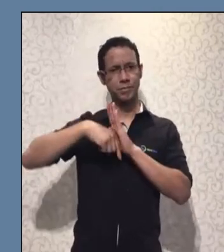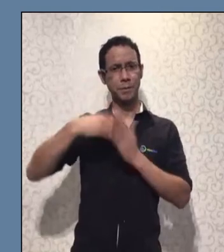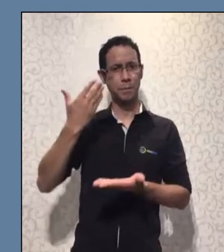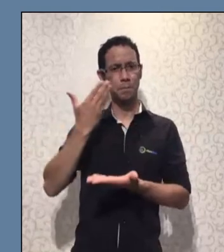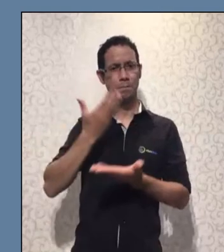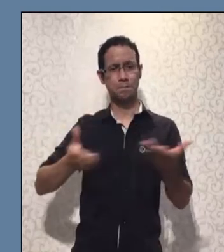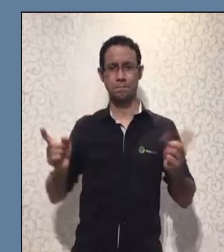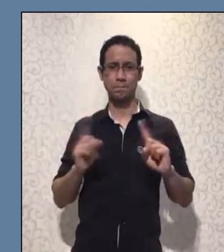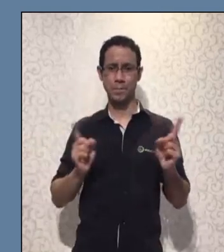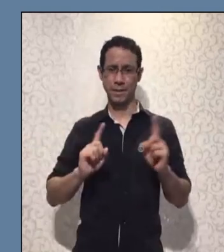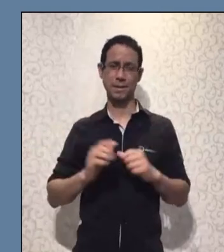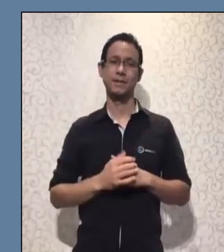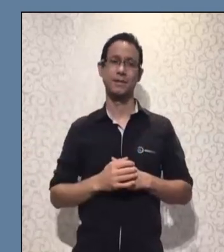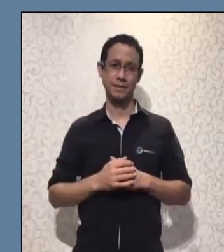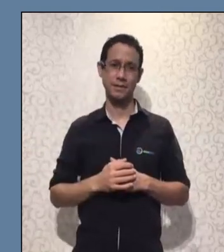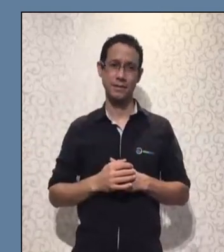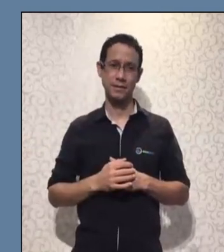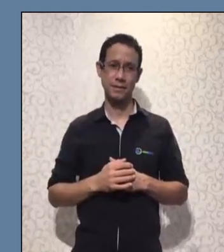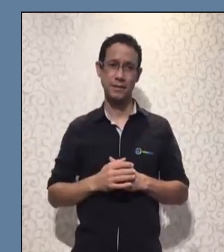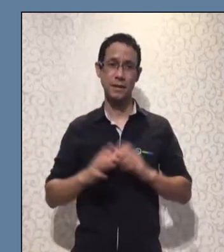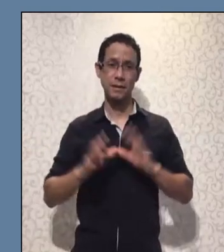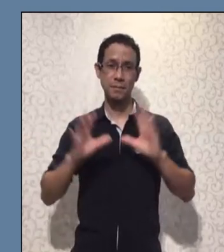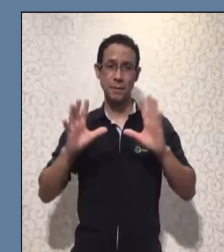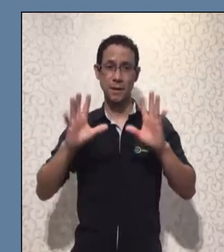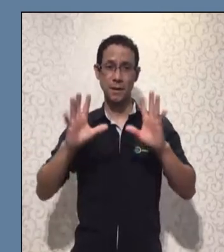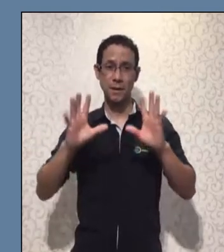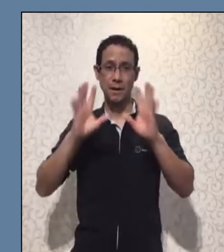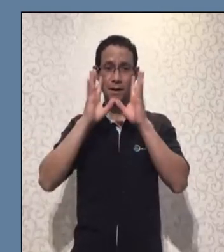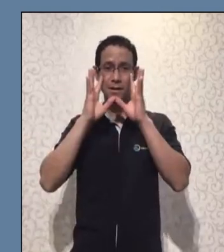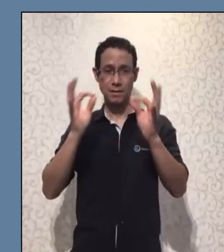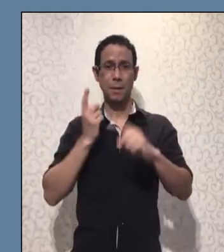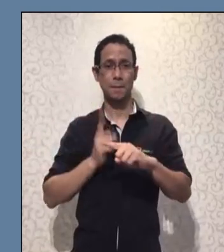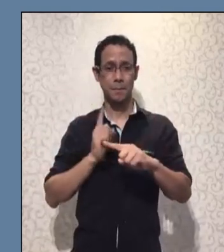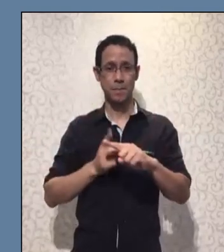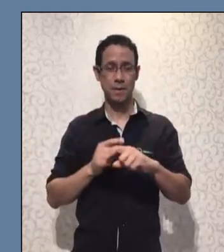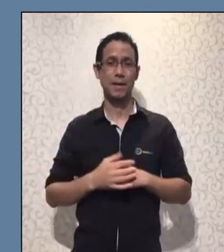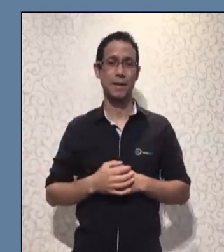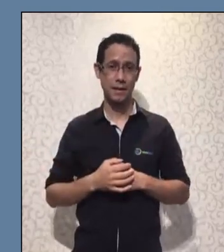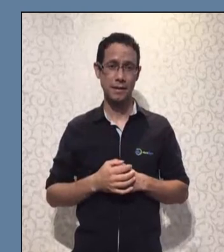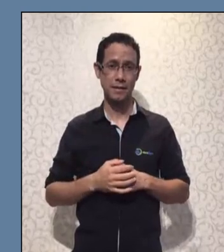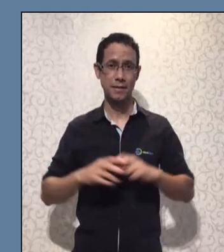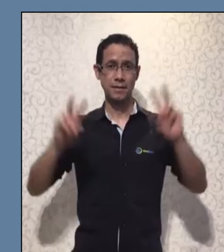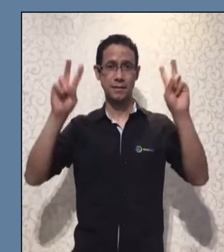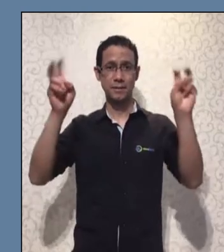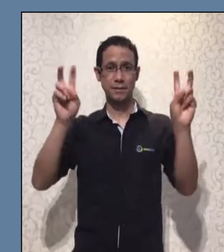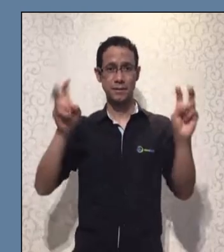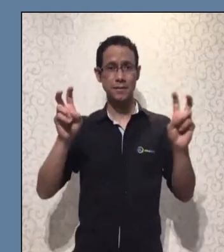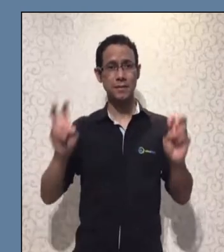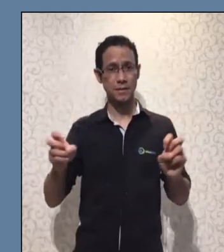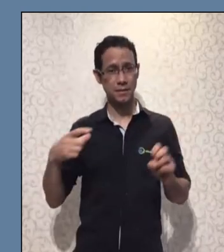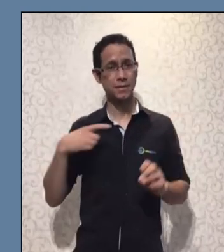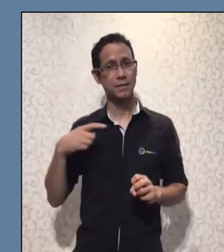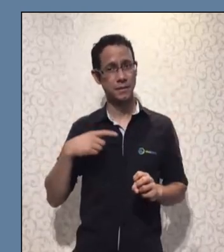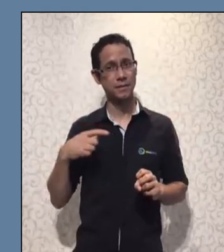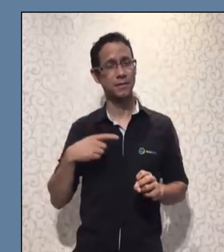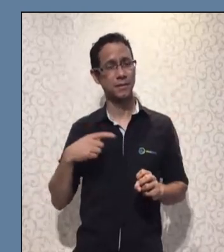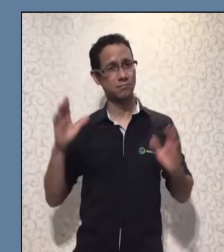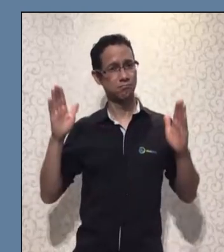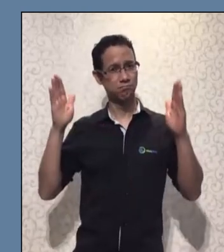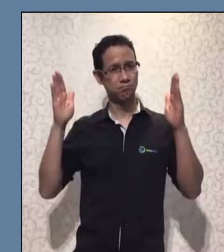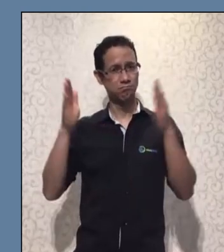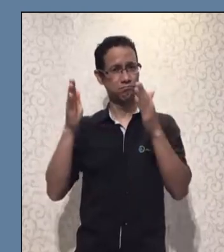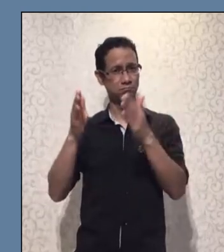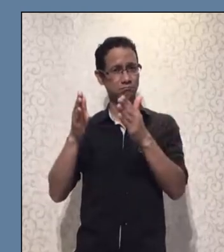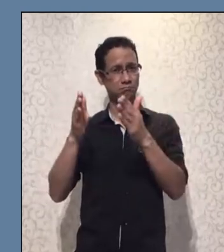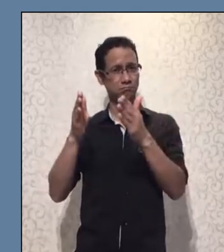mas estar atento, porque, ao mesmo tempo, as questões estão ficando acirradas, né. Cancelam-se pessoas, tem